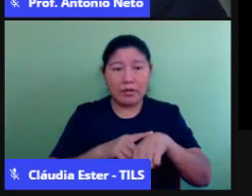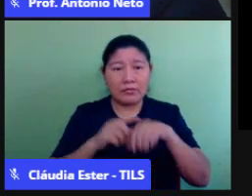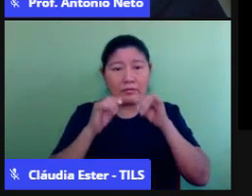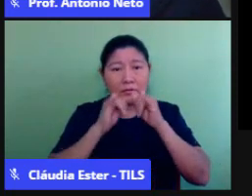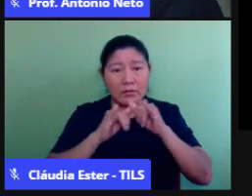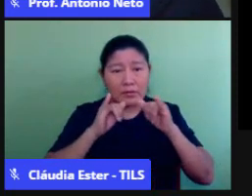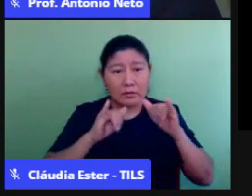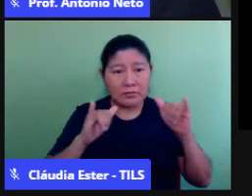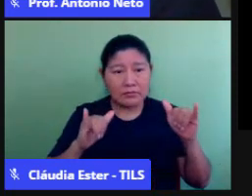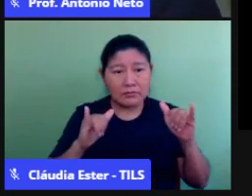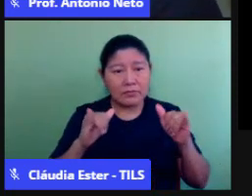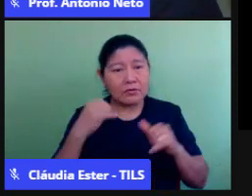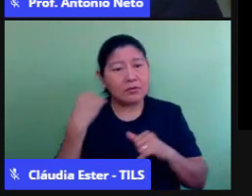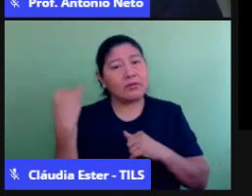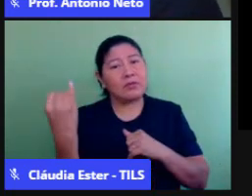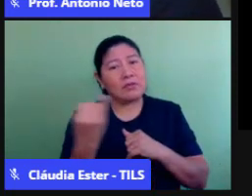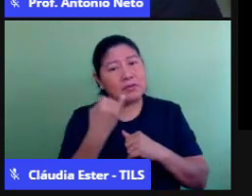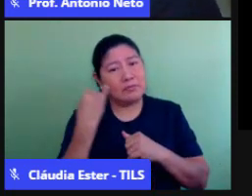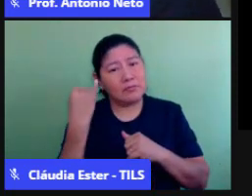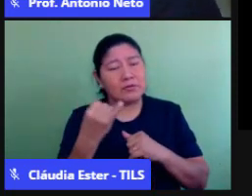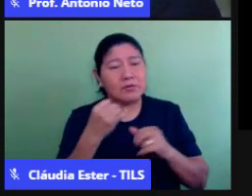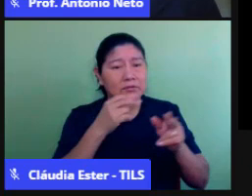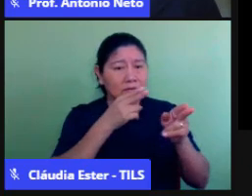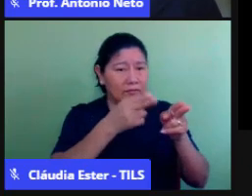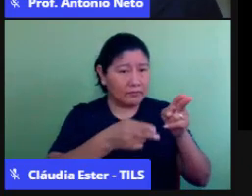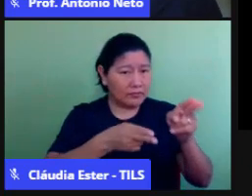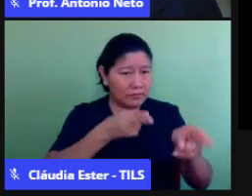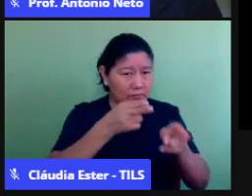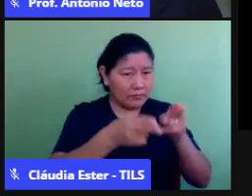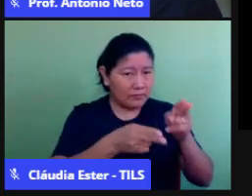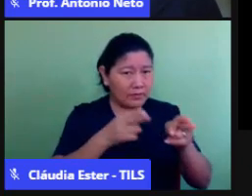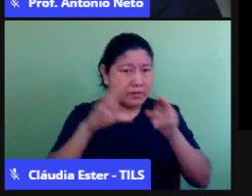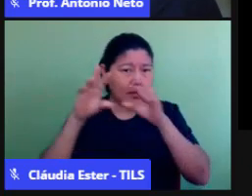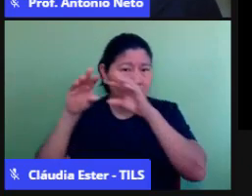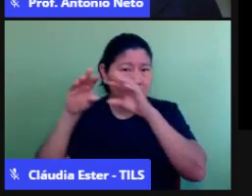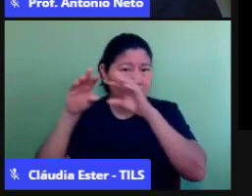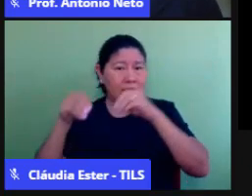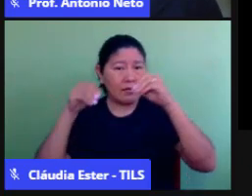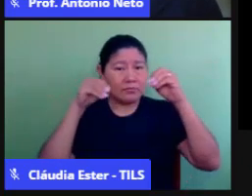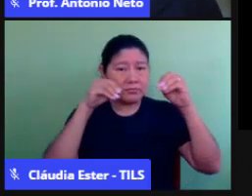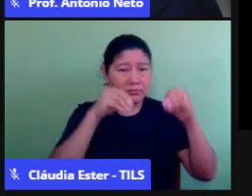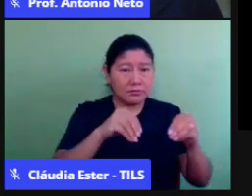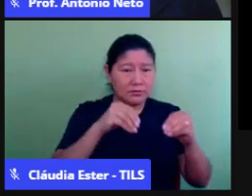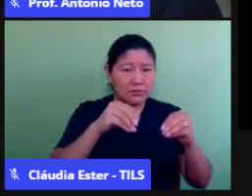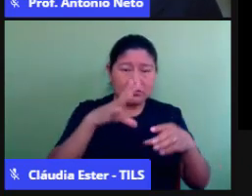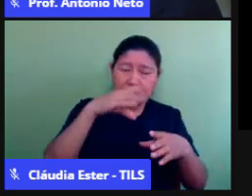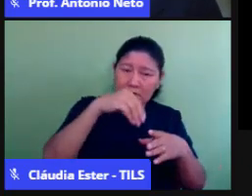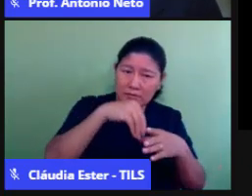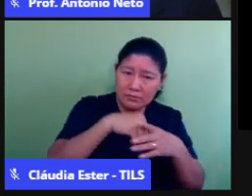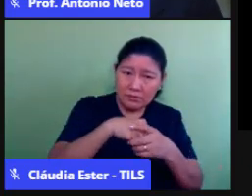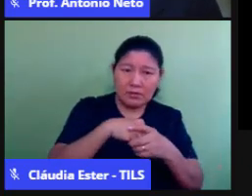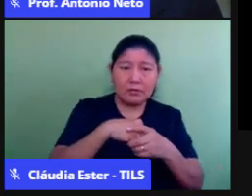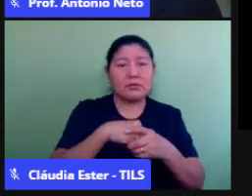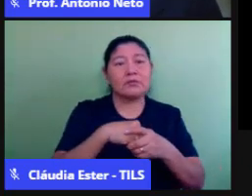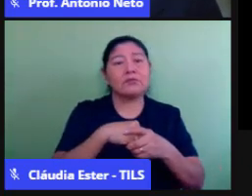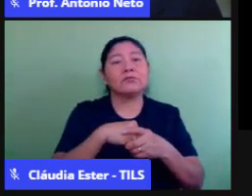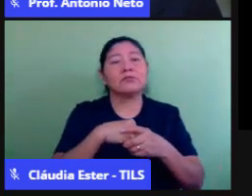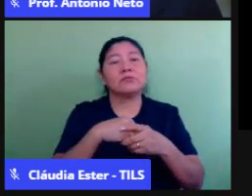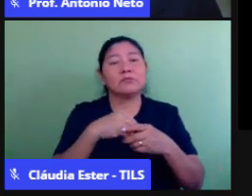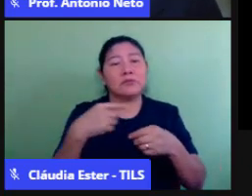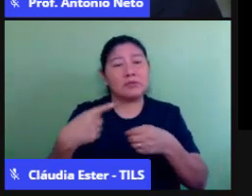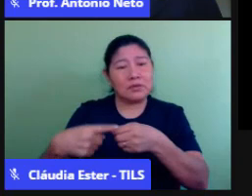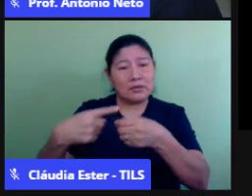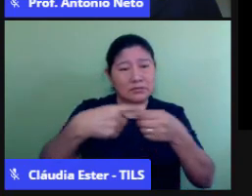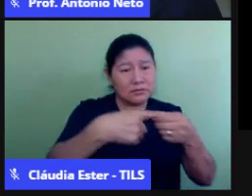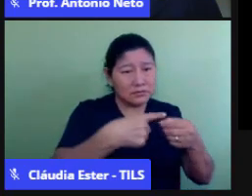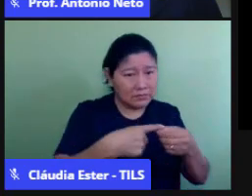ferrovia, principalmente a migração dentro do próprio país, né? Vieram paulistas,